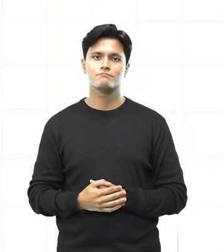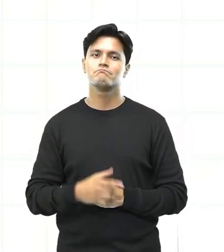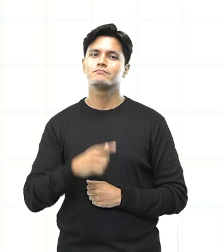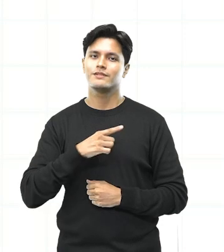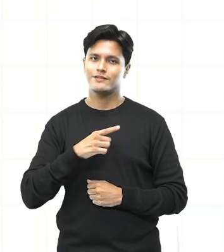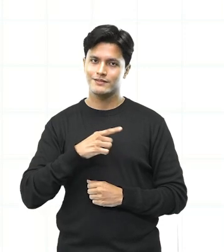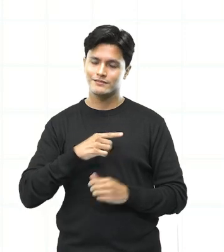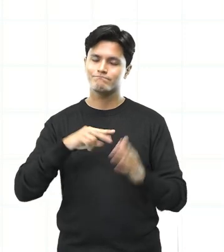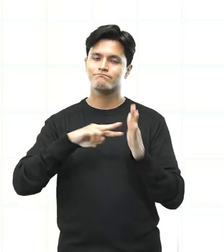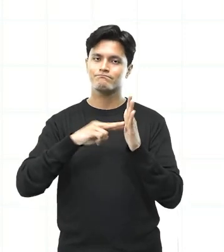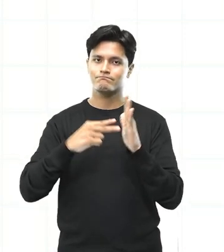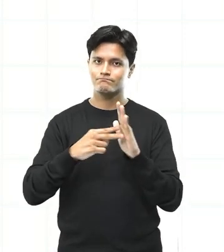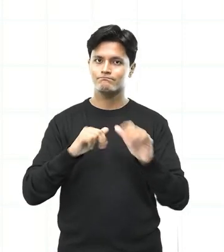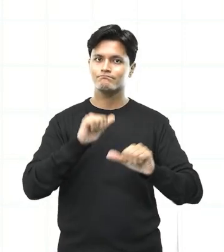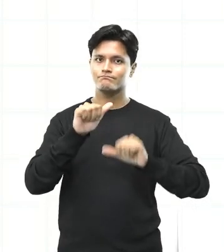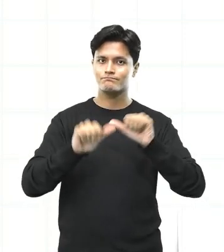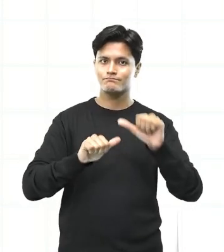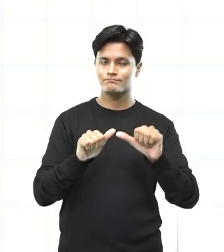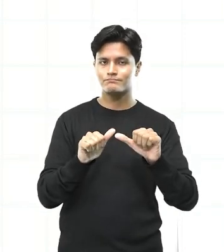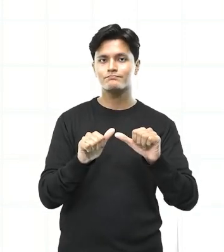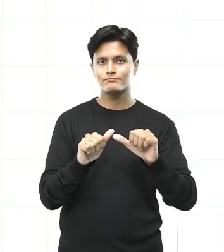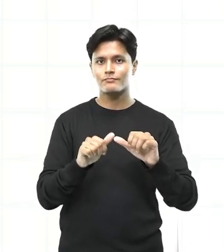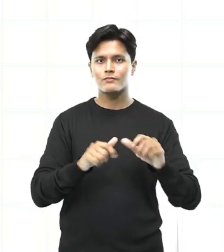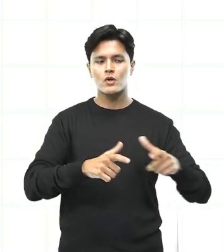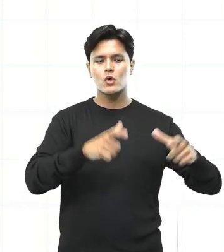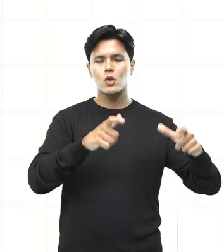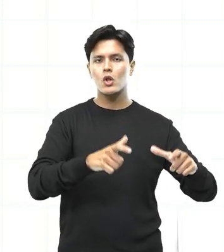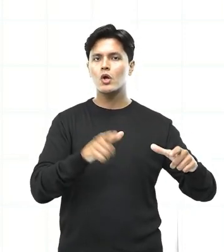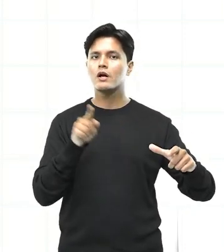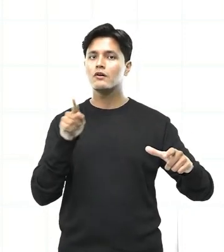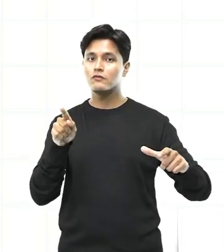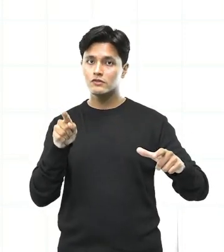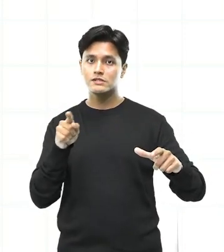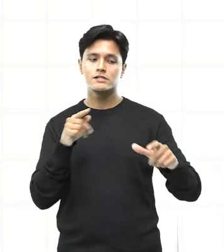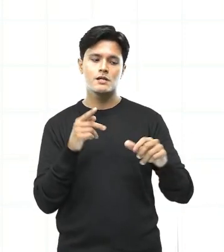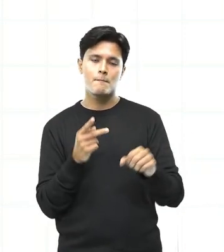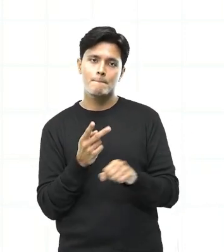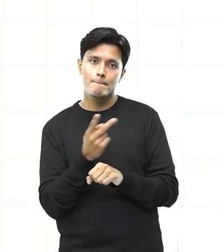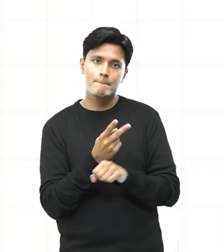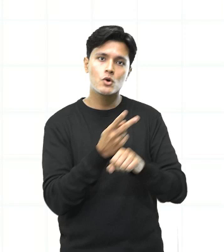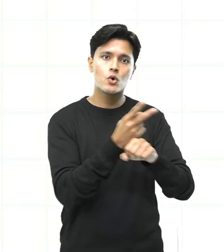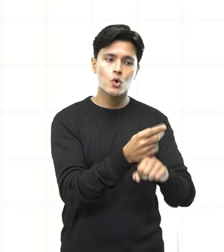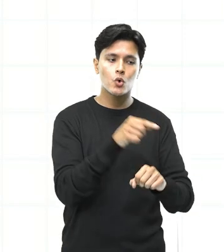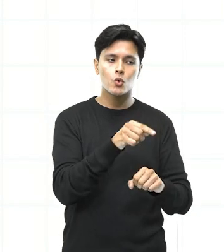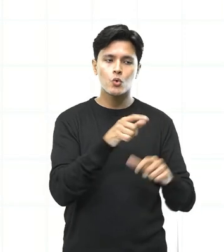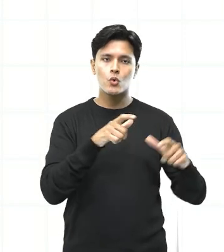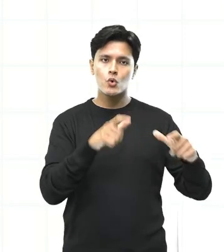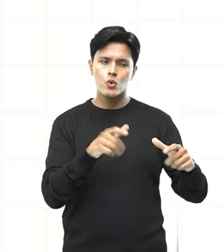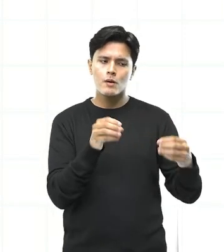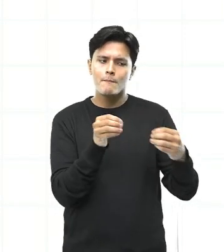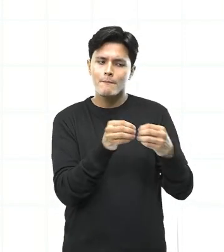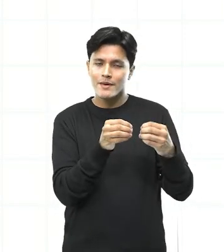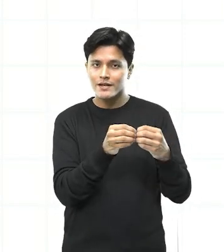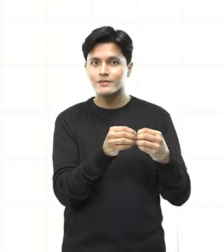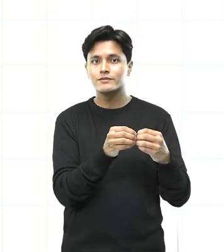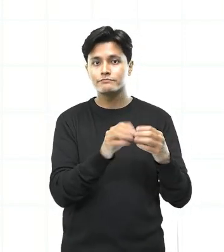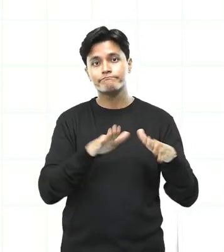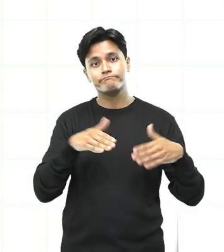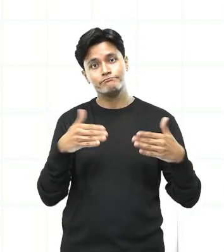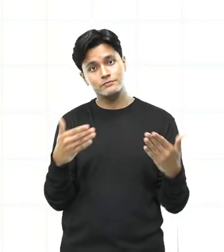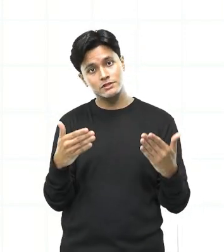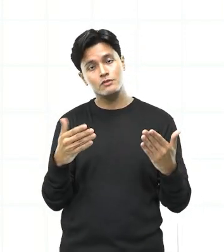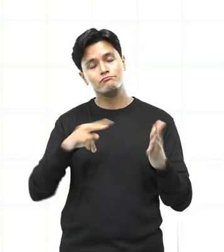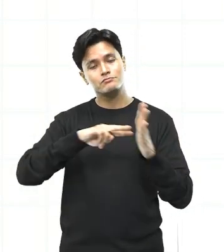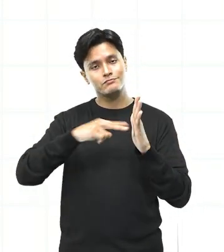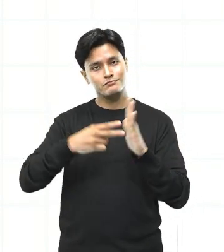Tenho. O endereço qual você procura fica perto. Alterei aqui o sentido, né? O